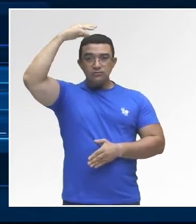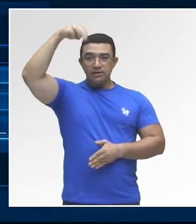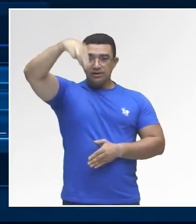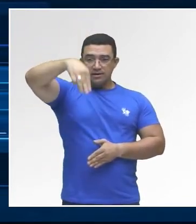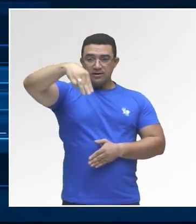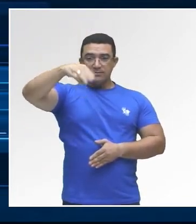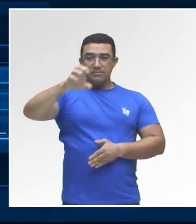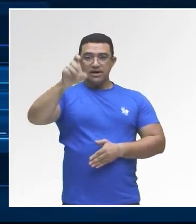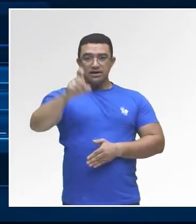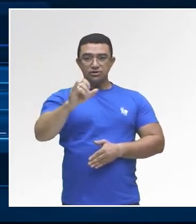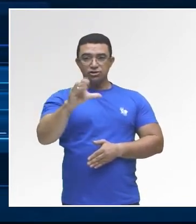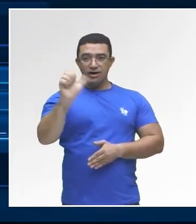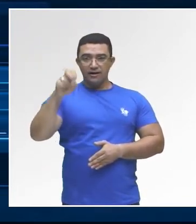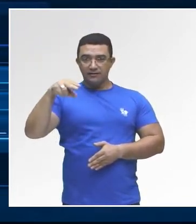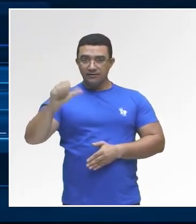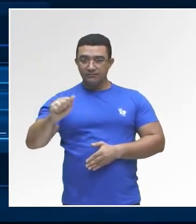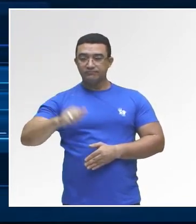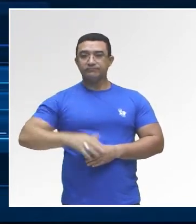Italy,